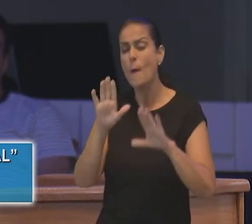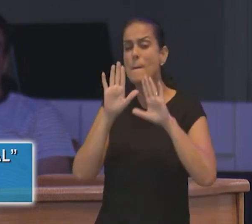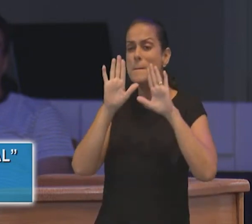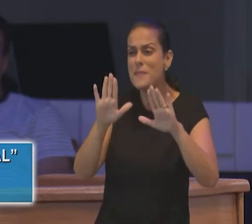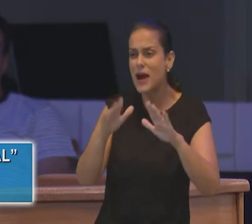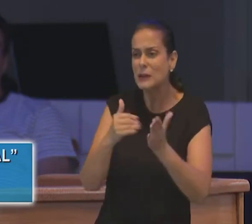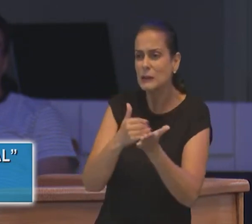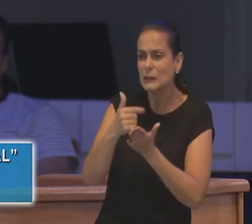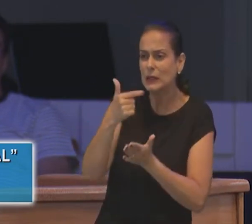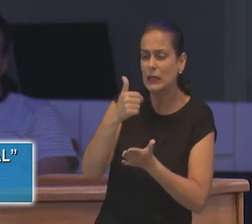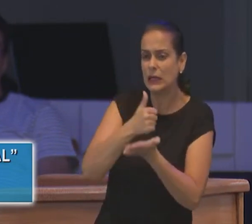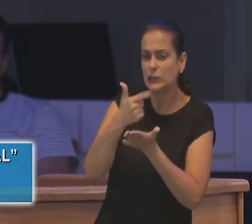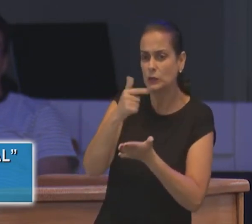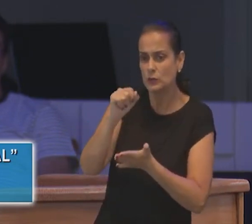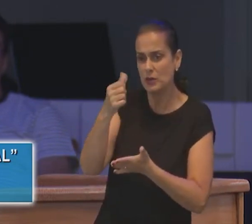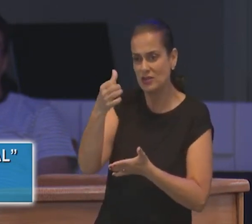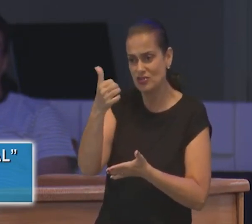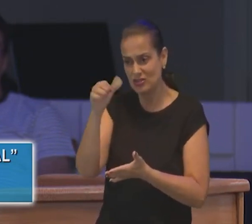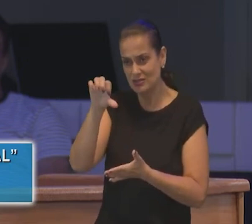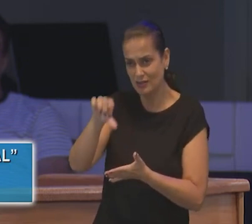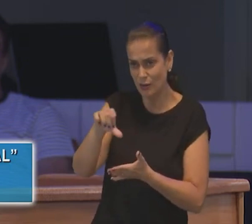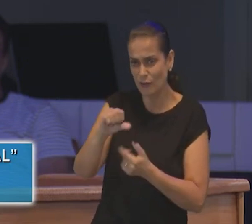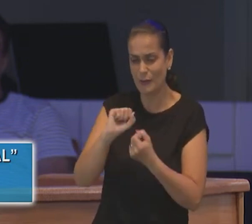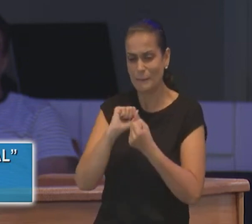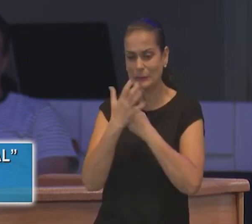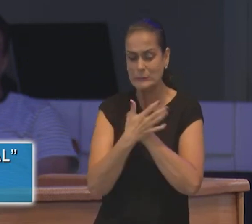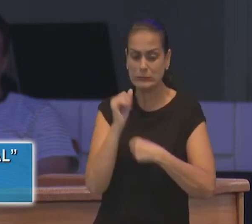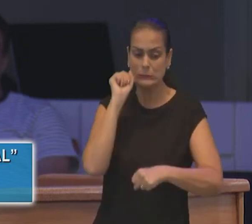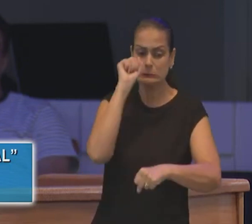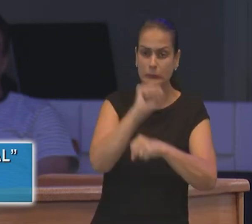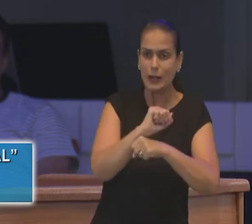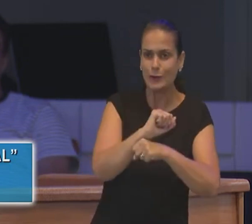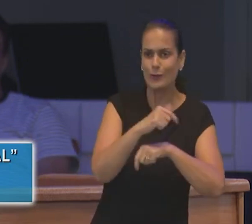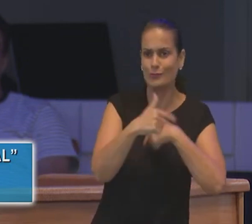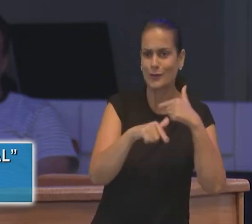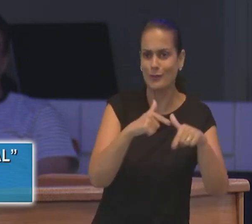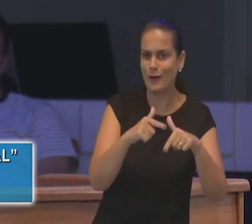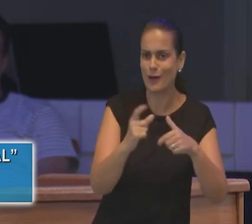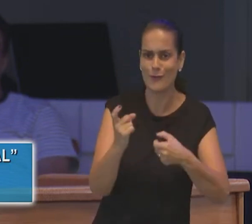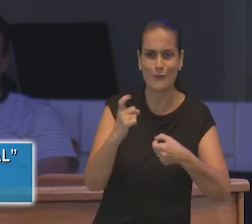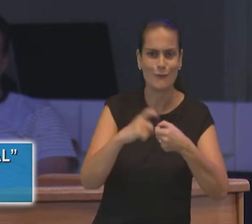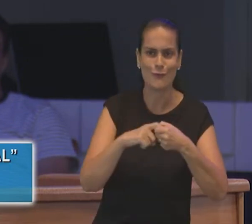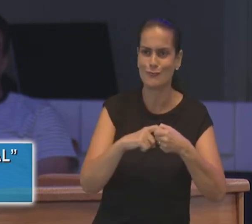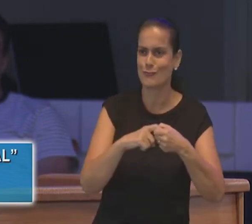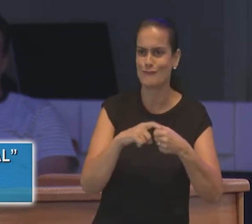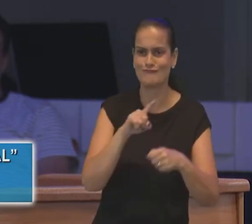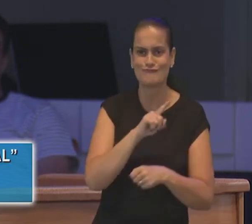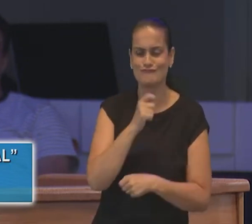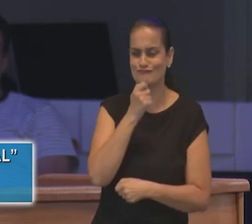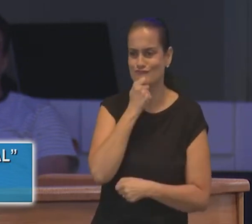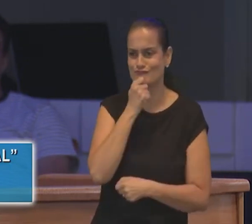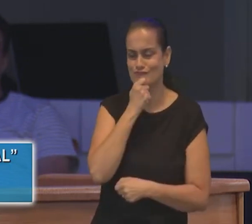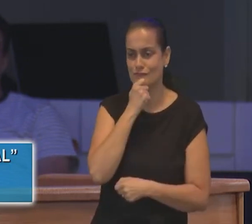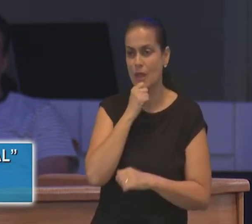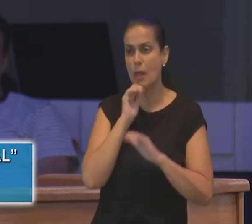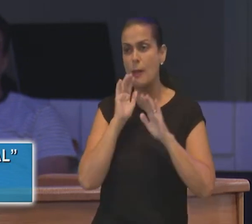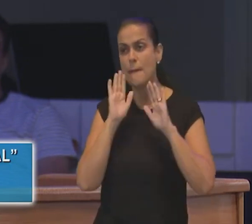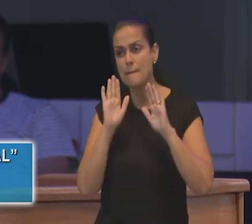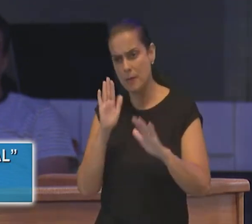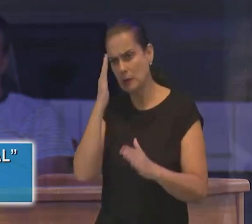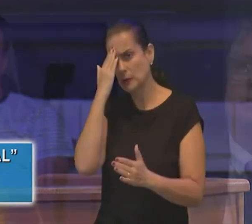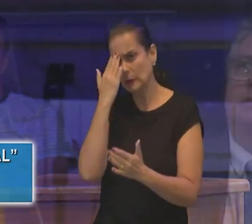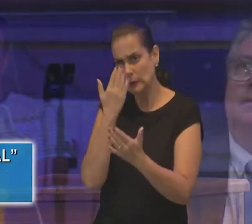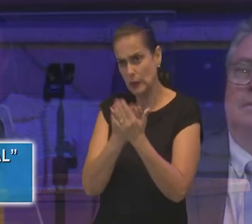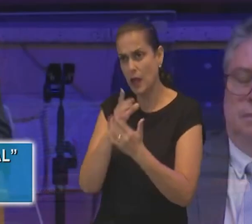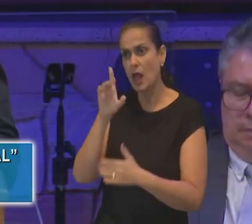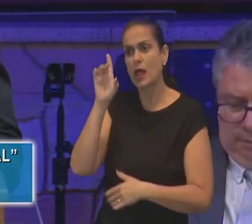começamos em 2019, chegou a pandemia, parou e não voltou mais, né? Mas eu acredito